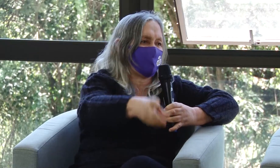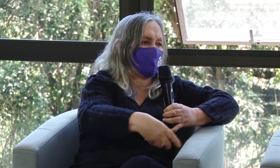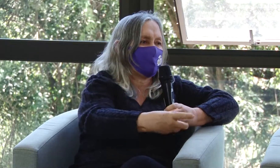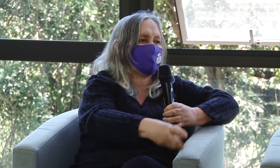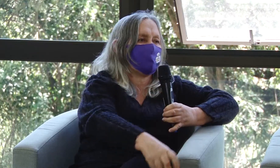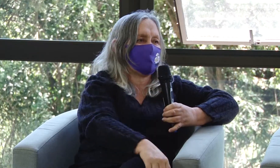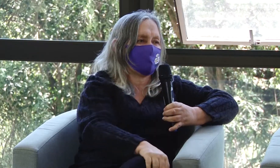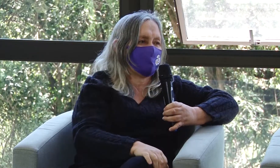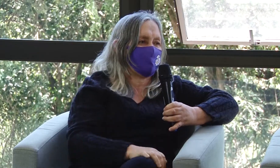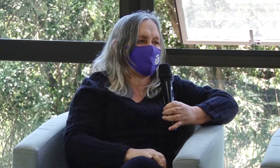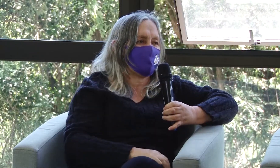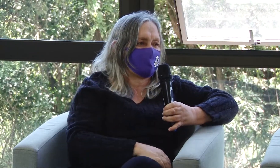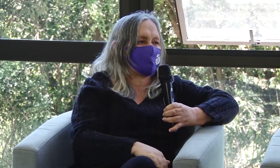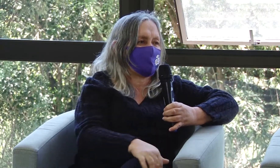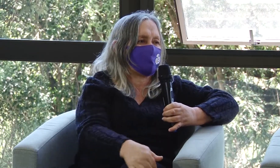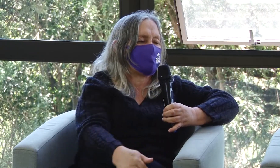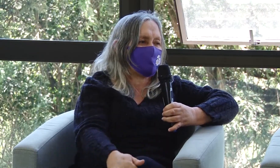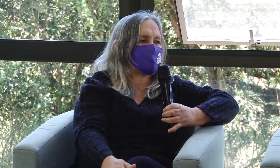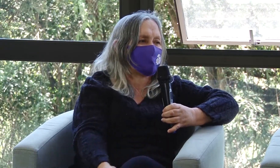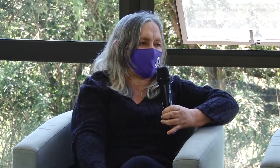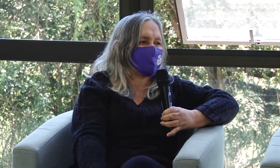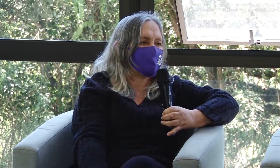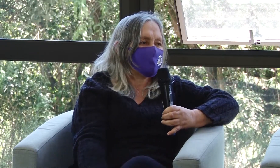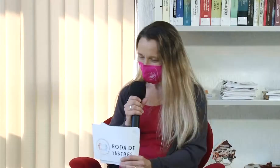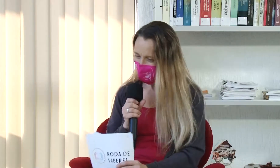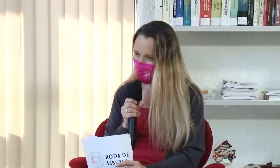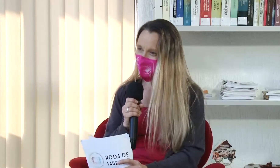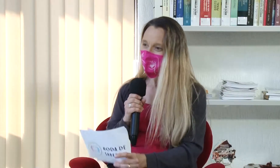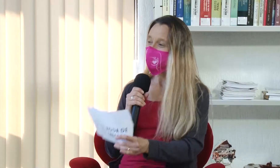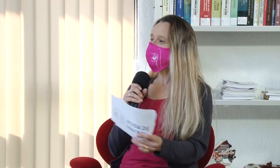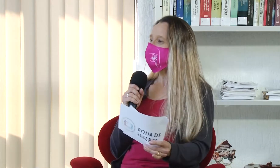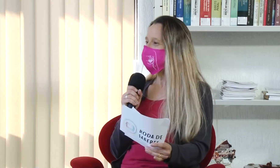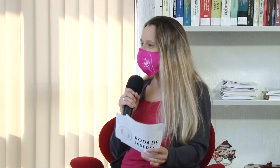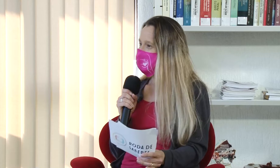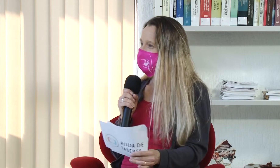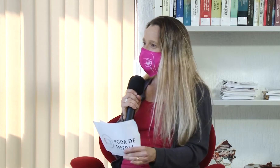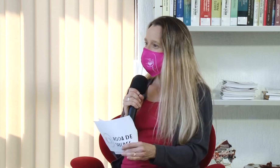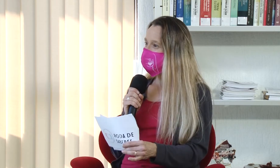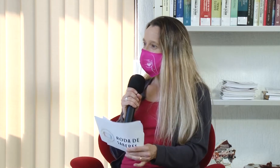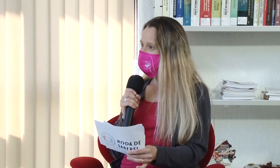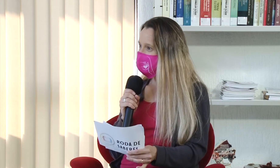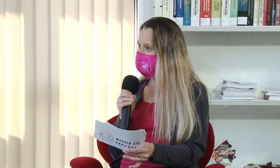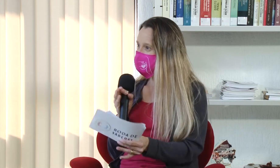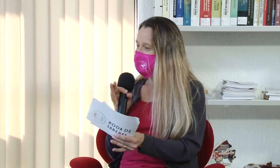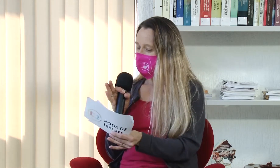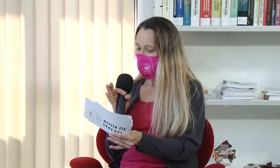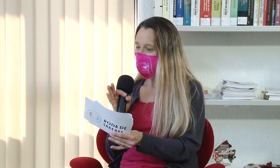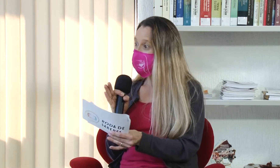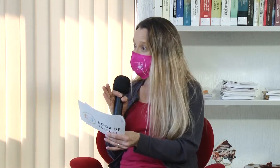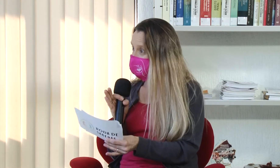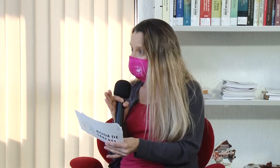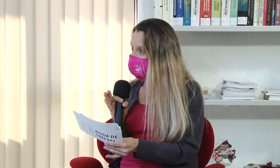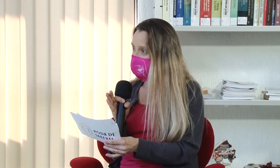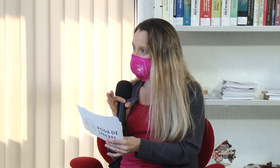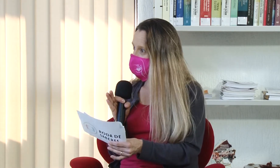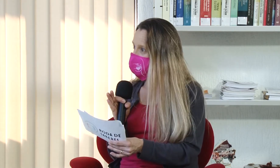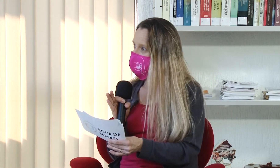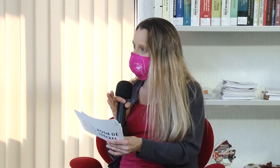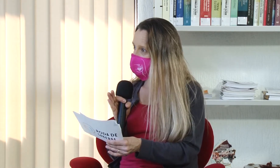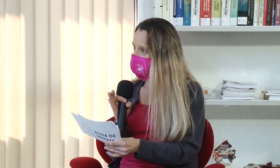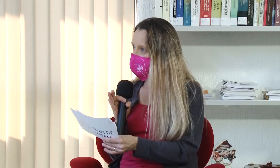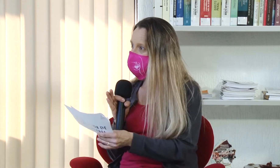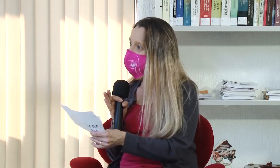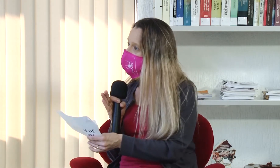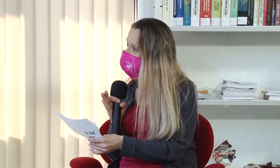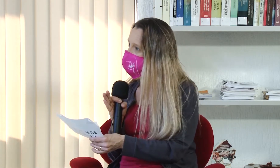a soda e fazer o sabão mesmo, né? Claro. Joane, essas técnicas artesanais, basicamente